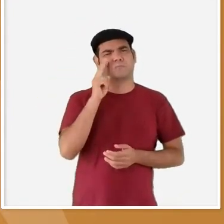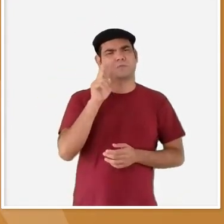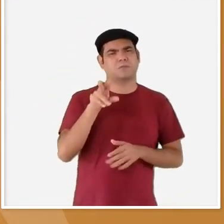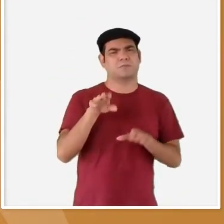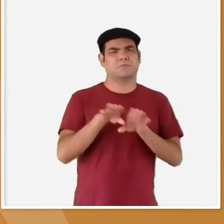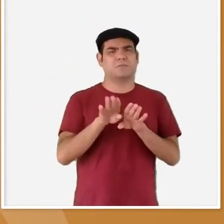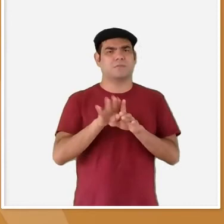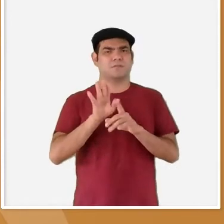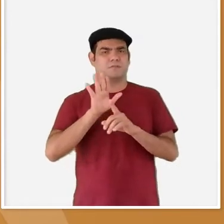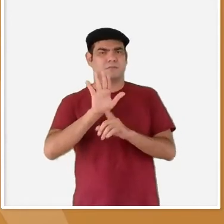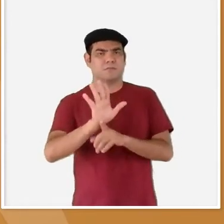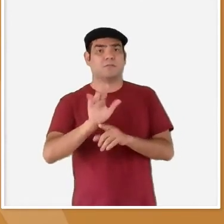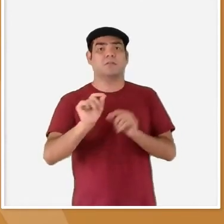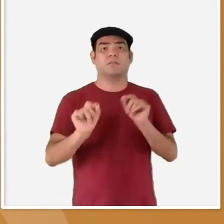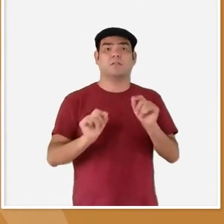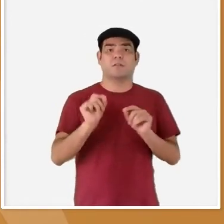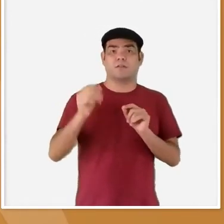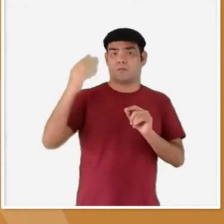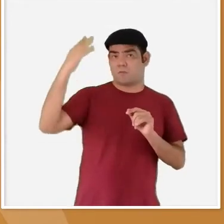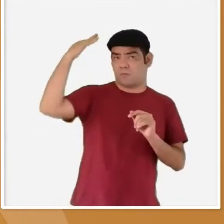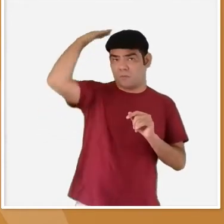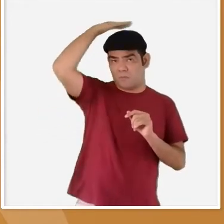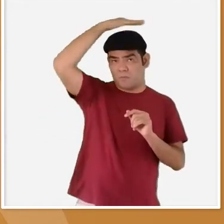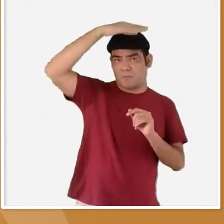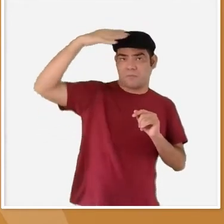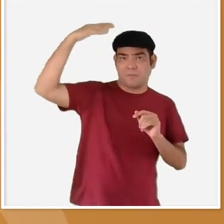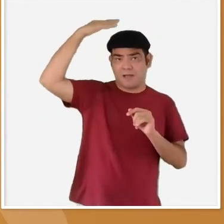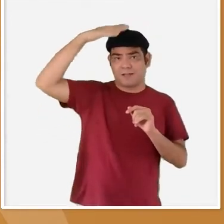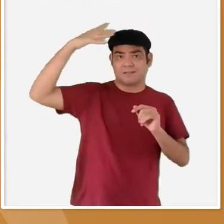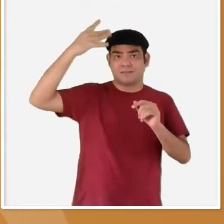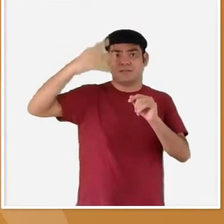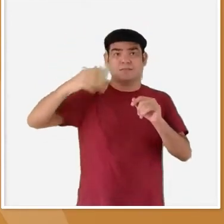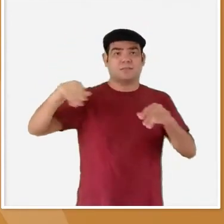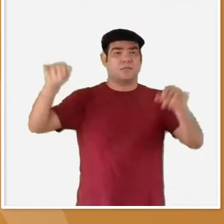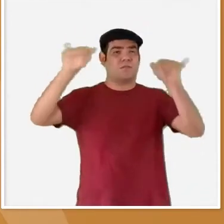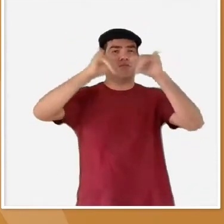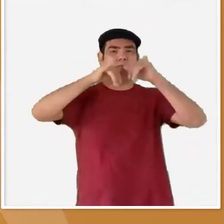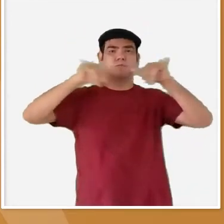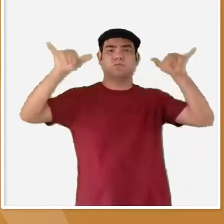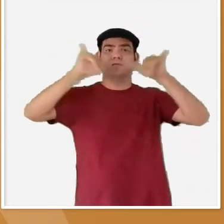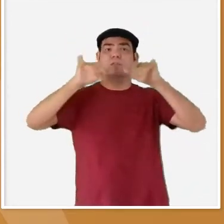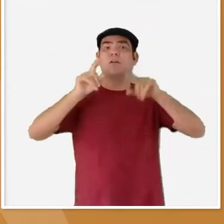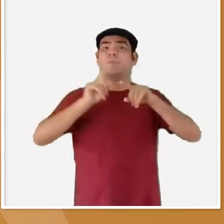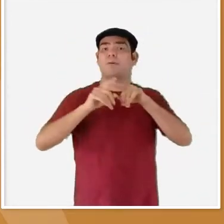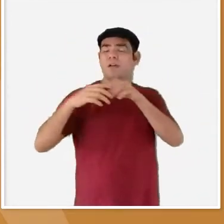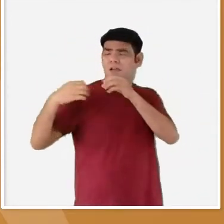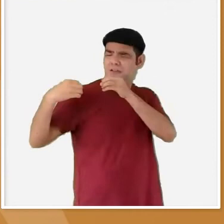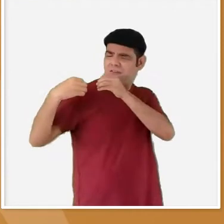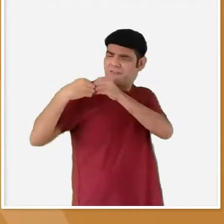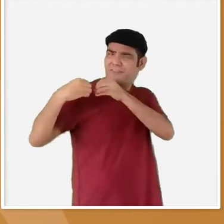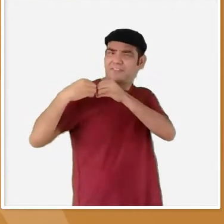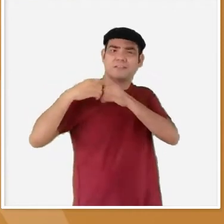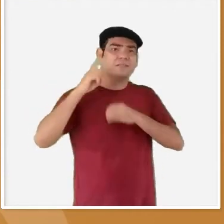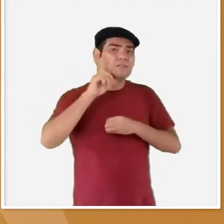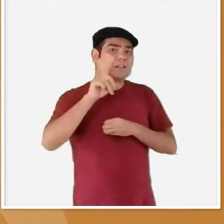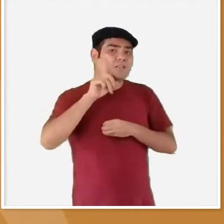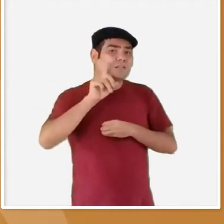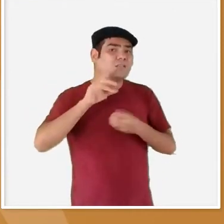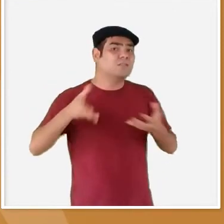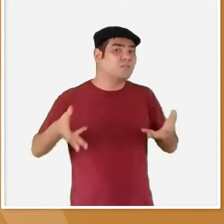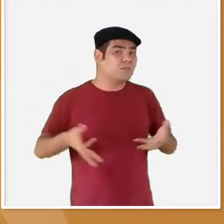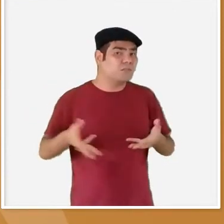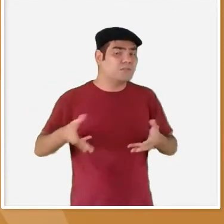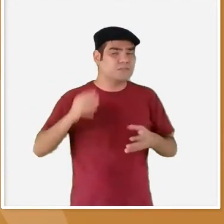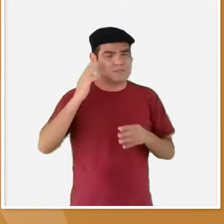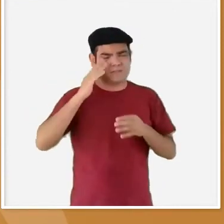em que o México ganha repercussão internacional por conta da fronteira que ele tem com os Estados Unidos hoje. Essa fronteira